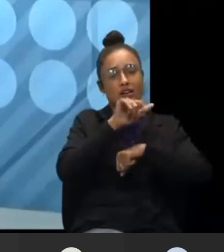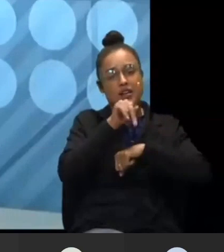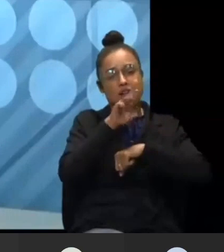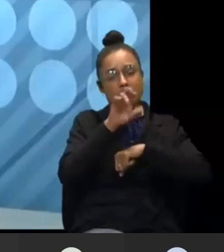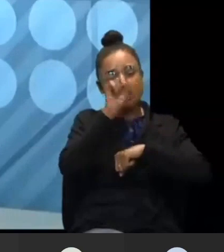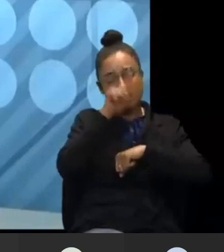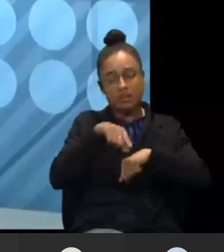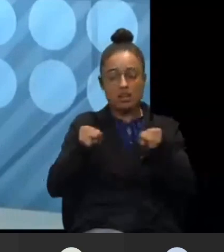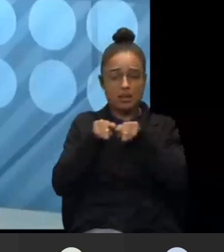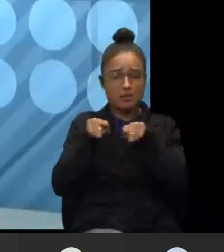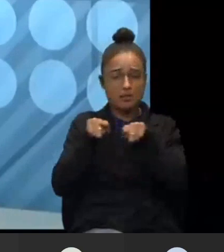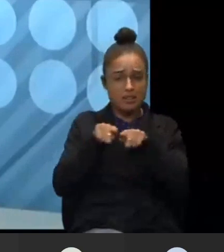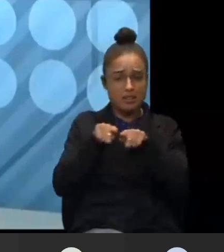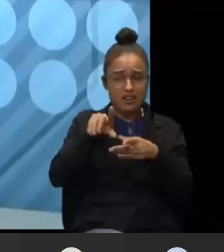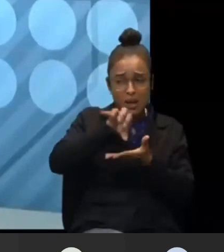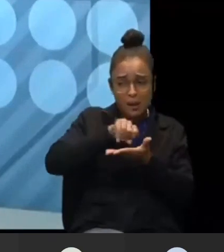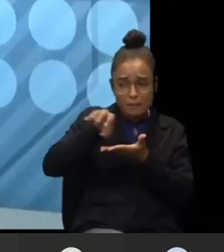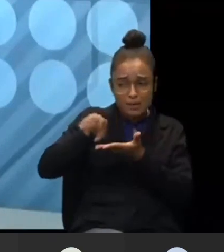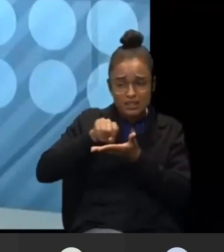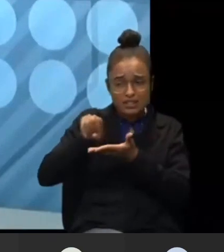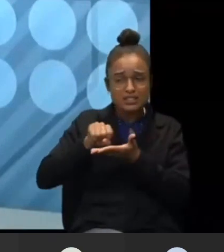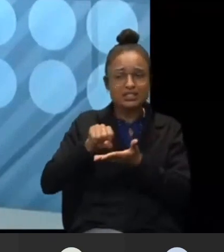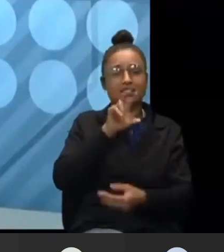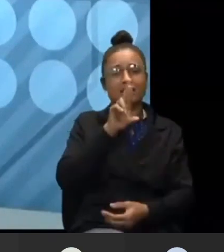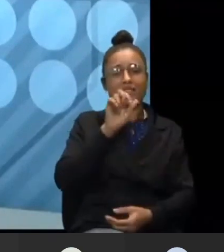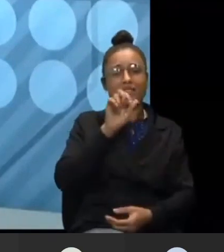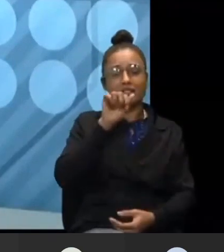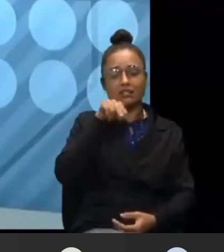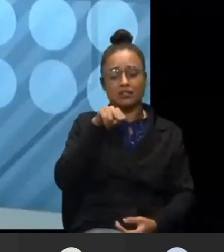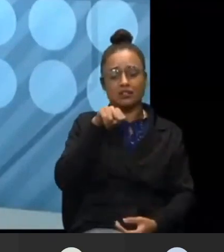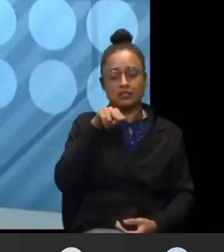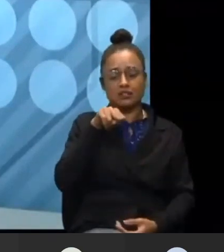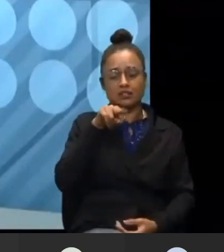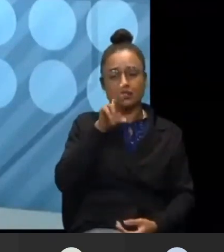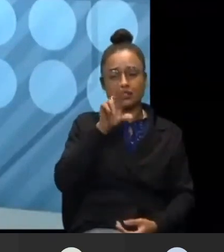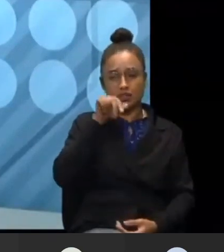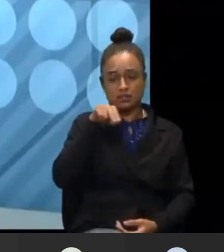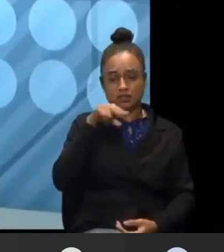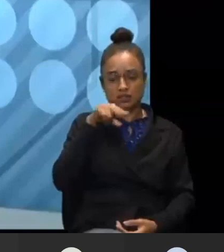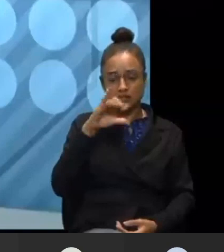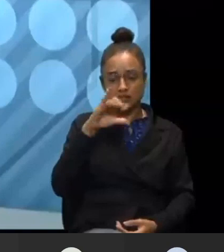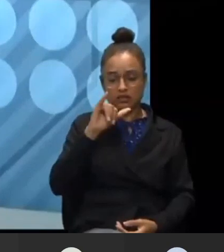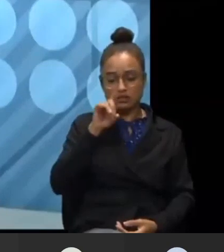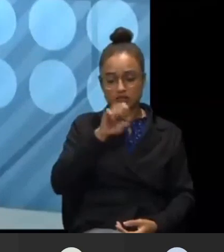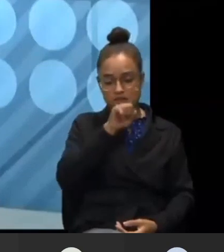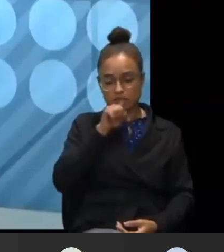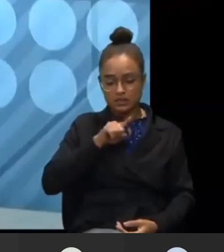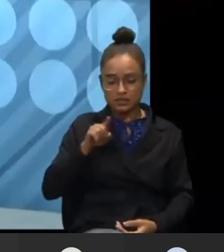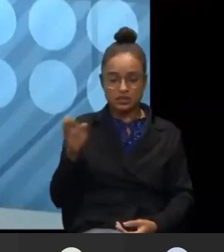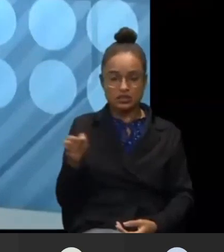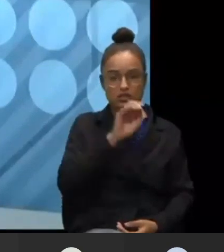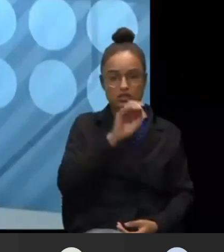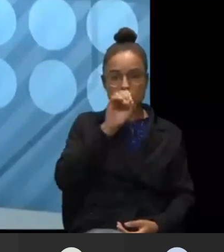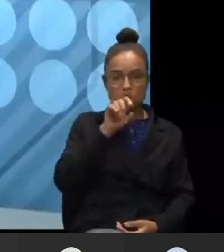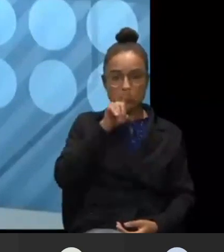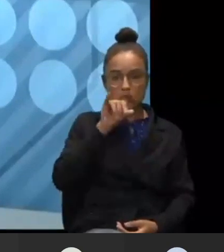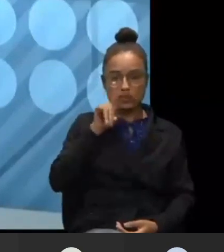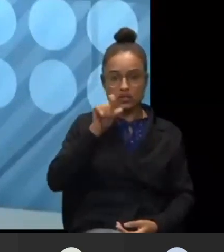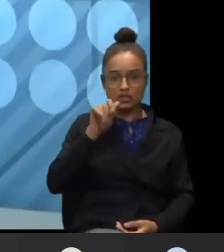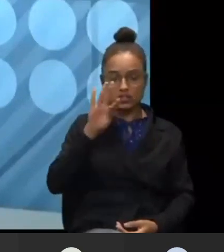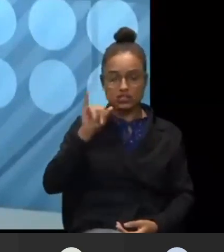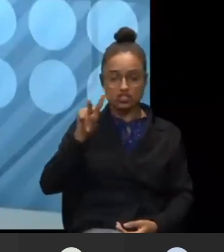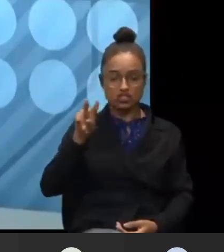propício à rancidez oxidativa. Lembrando que, em alguns casos, a rancidez oxidativa é